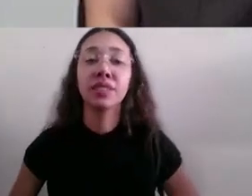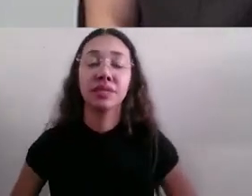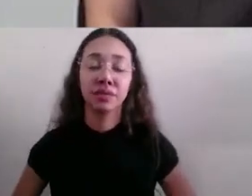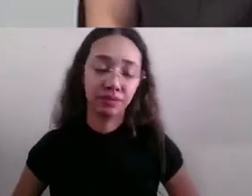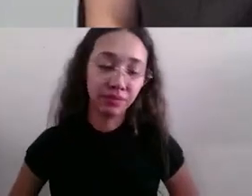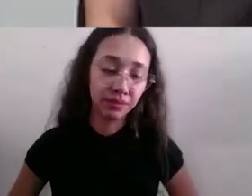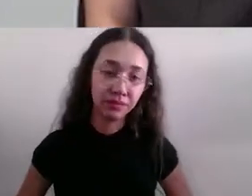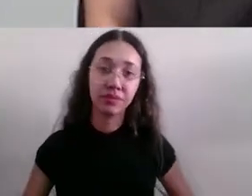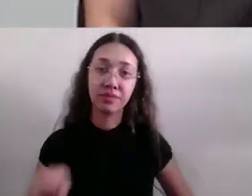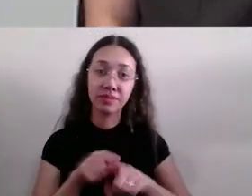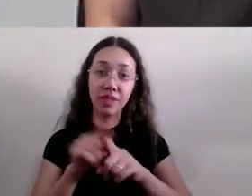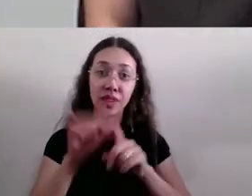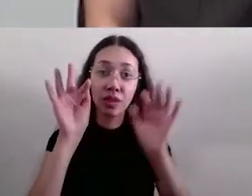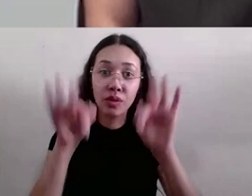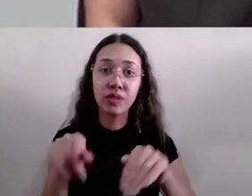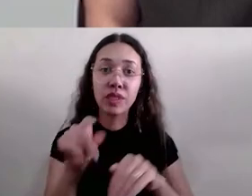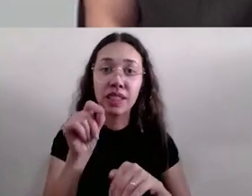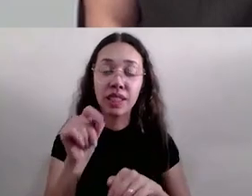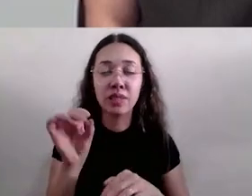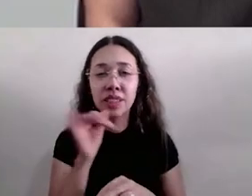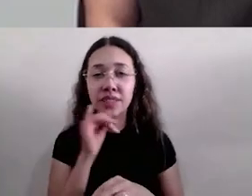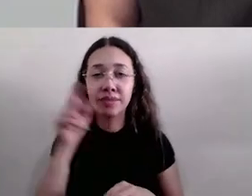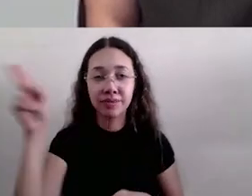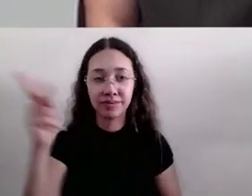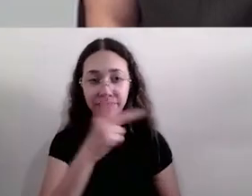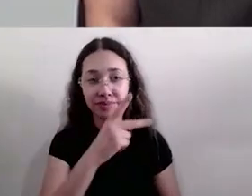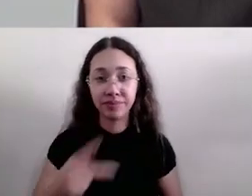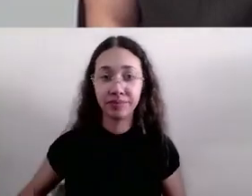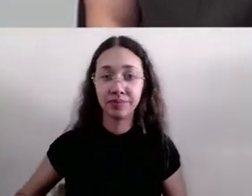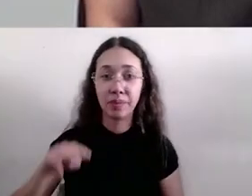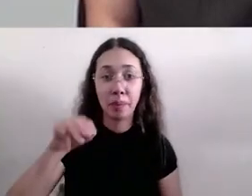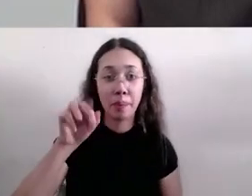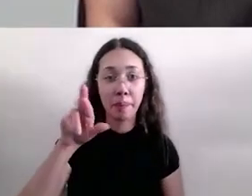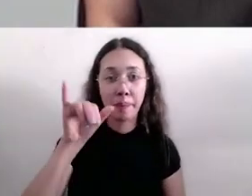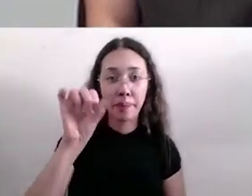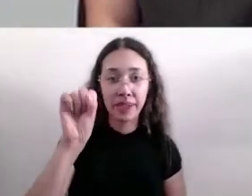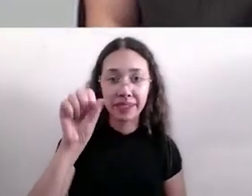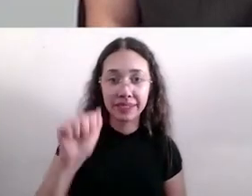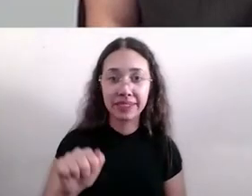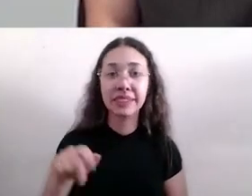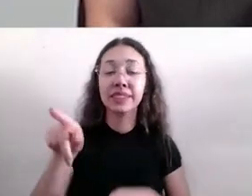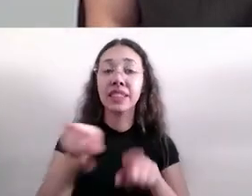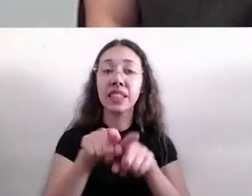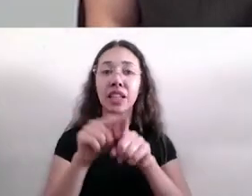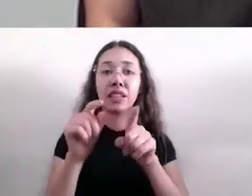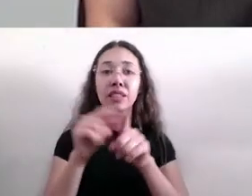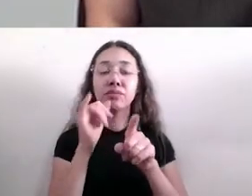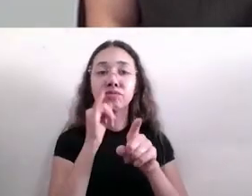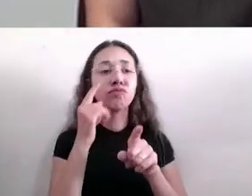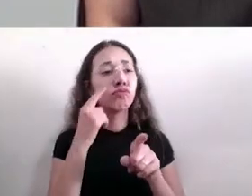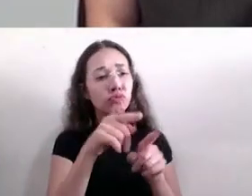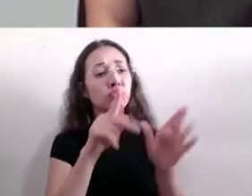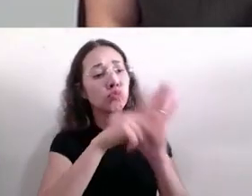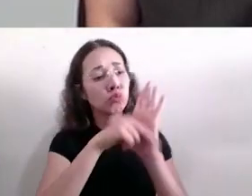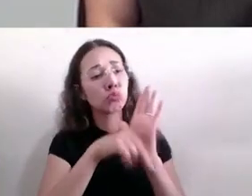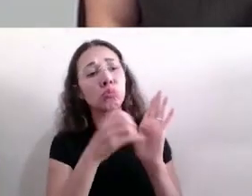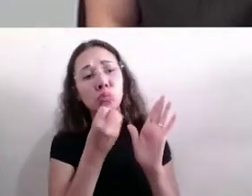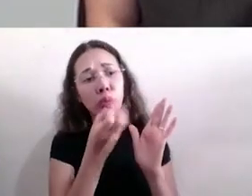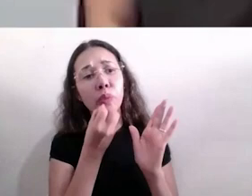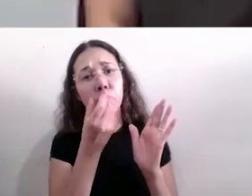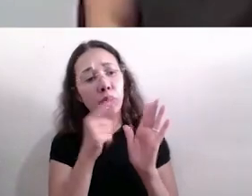todas, a presidência à época de Desembargadora Federal Marisa Santos vislumbrou o potencial no projeto, viu que o projeto tinha sido